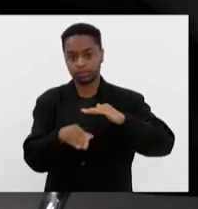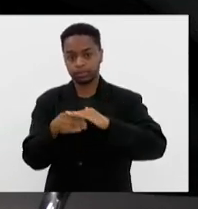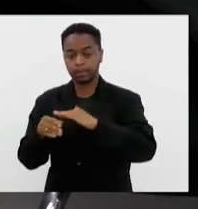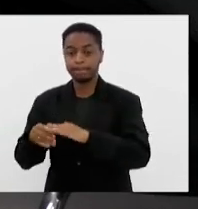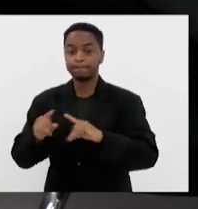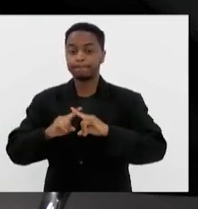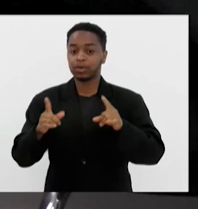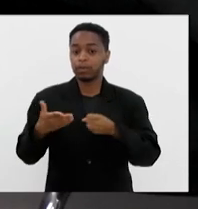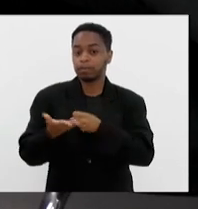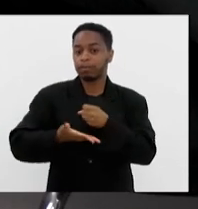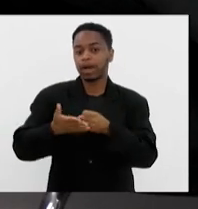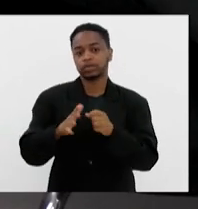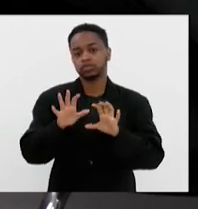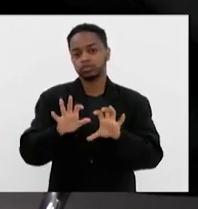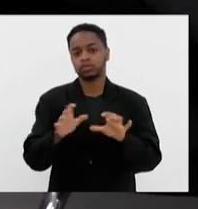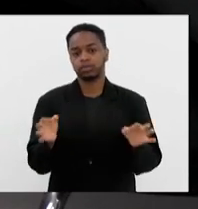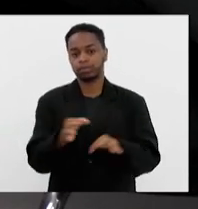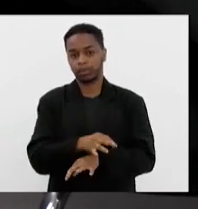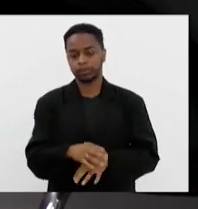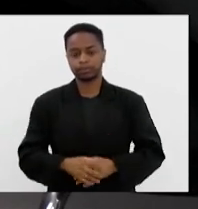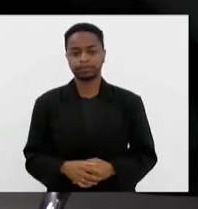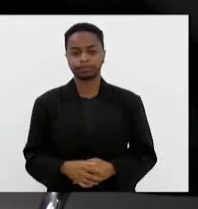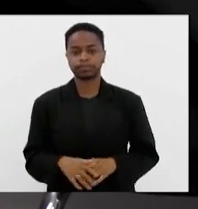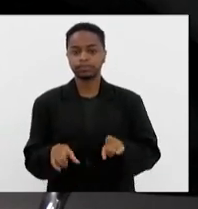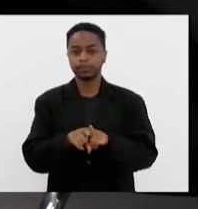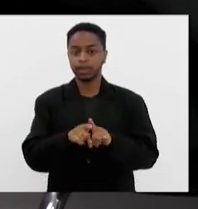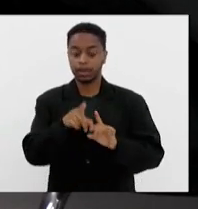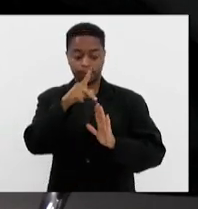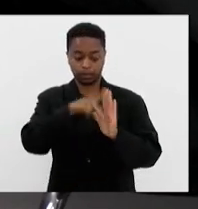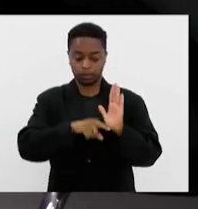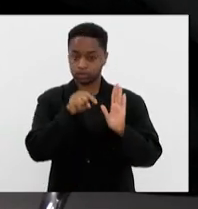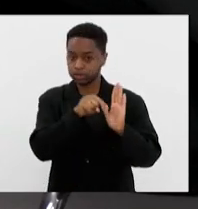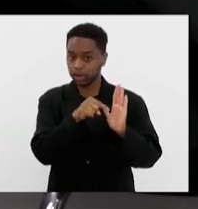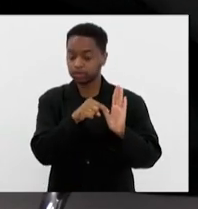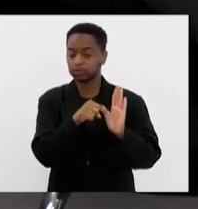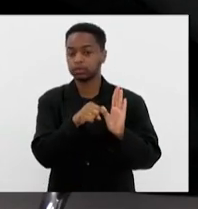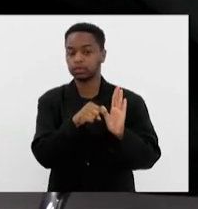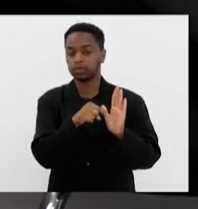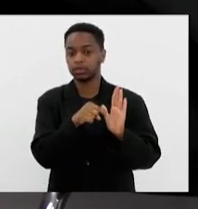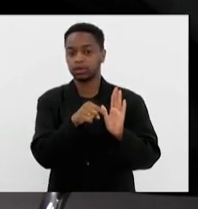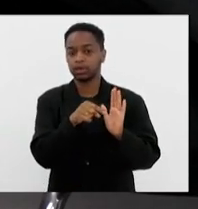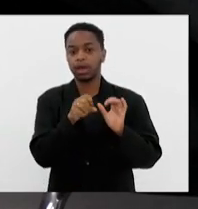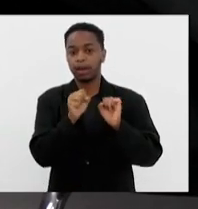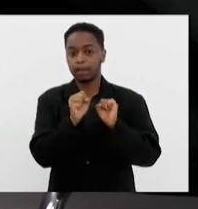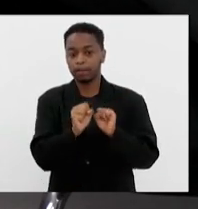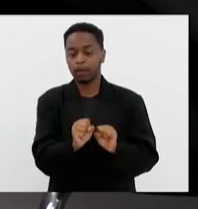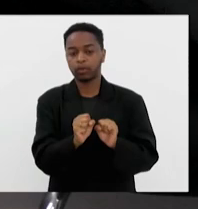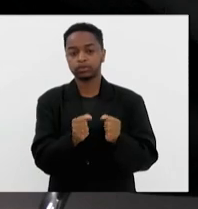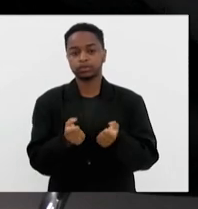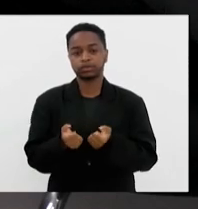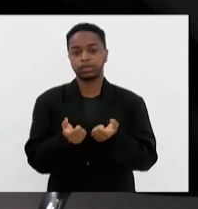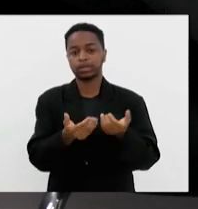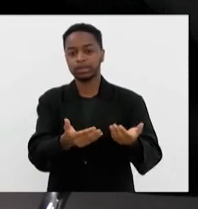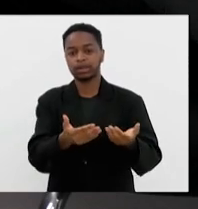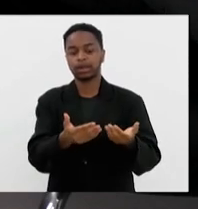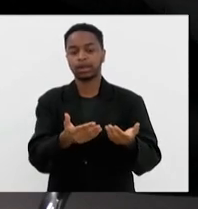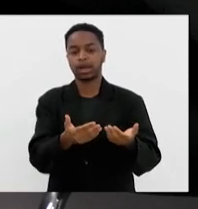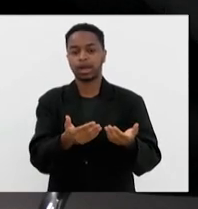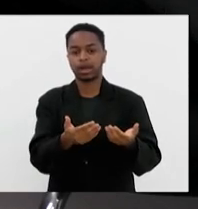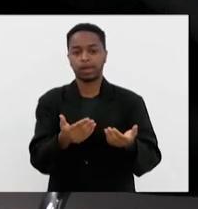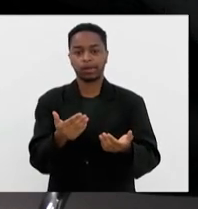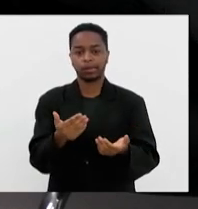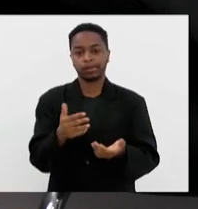o básico é esse. E é um projeto que pode vir dar aos cofres públicos algo